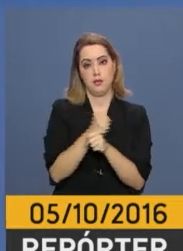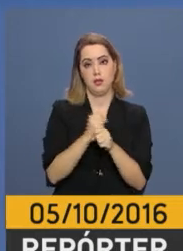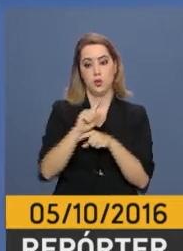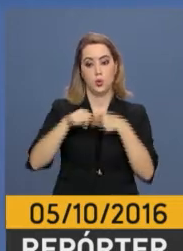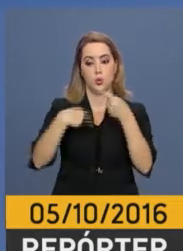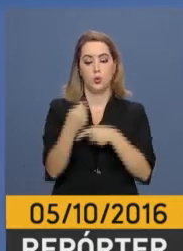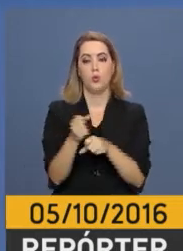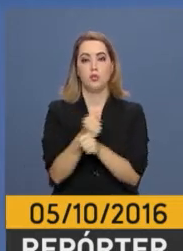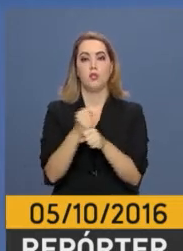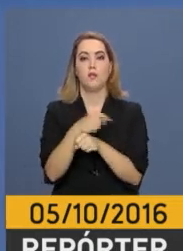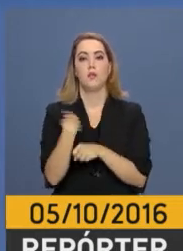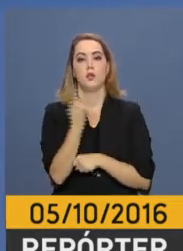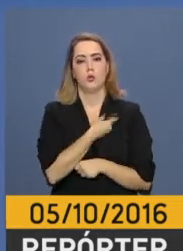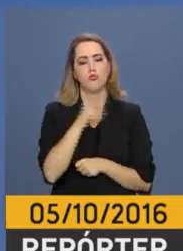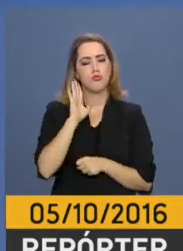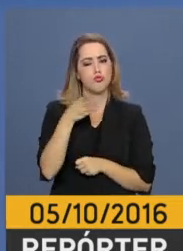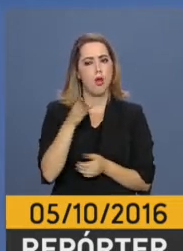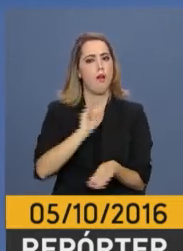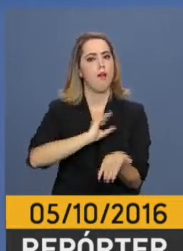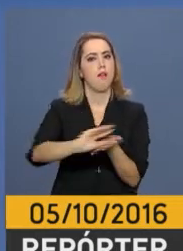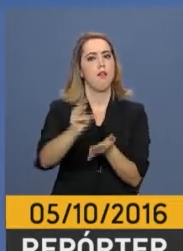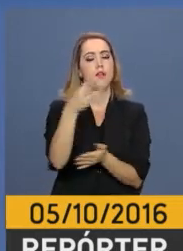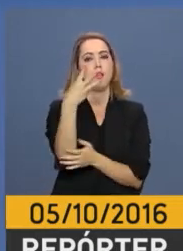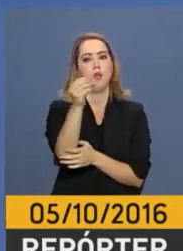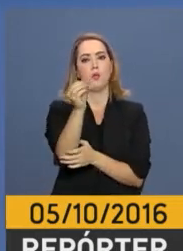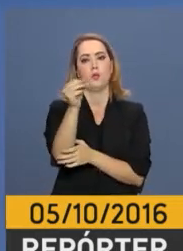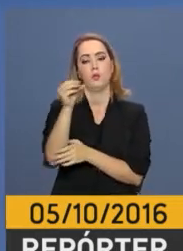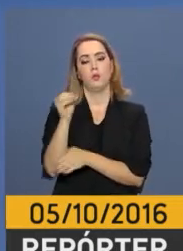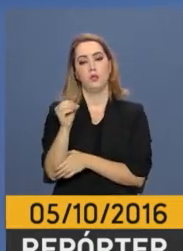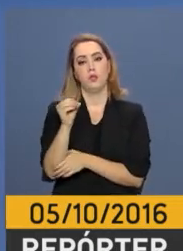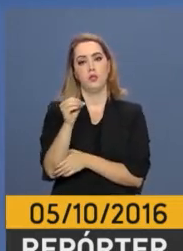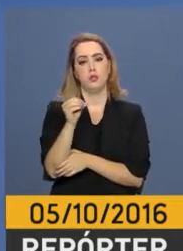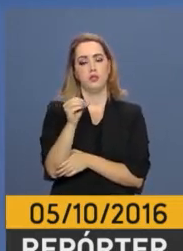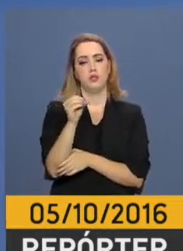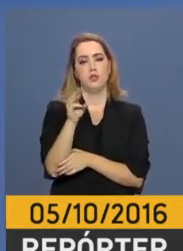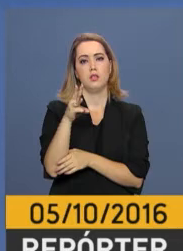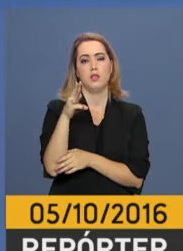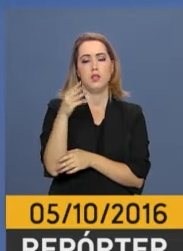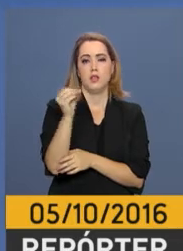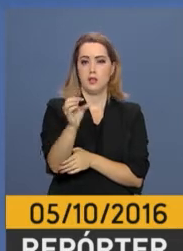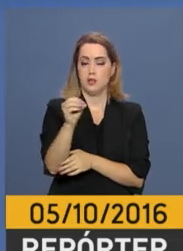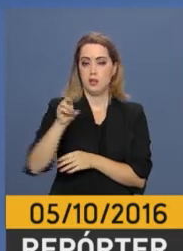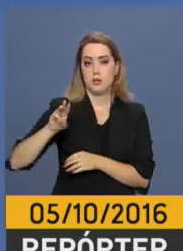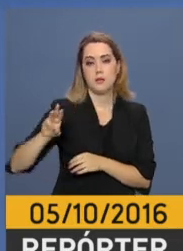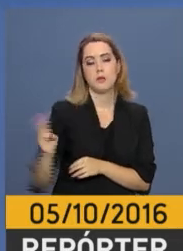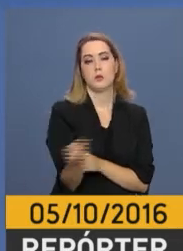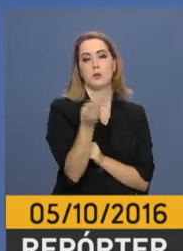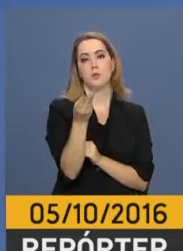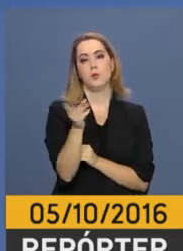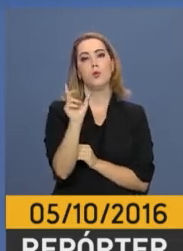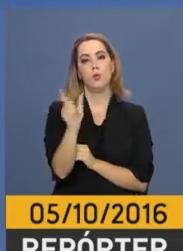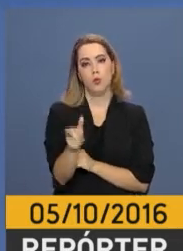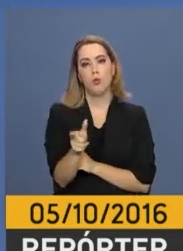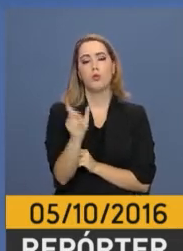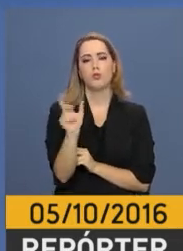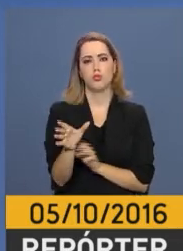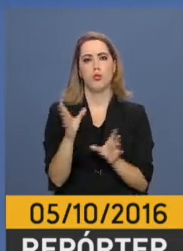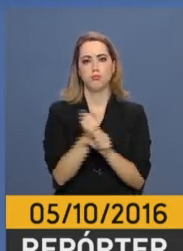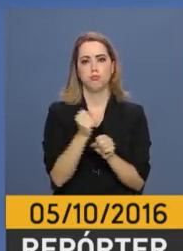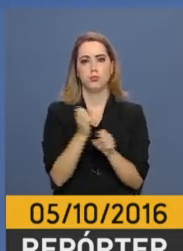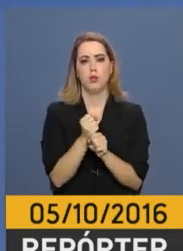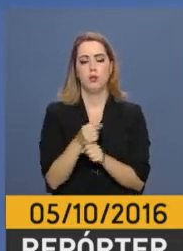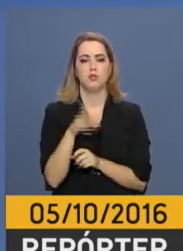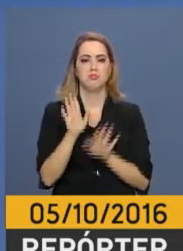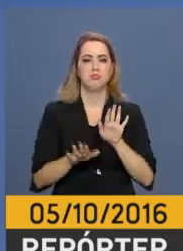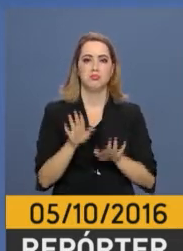300 milhões previstos que dá pra chegar em torno de 600 mil crianças acompanhadas em